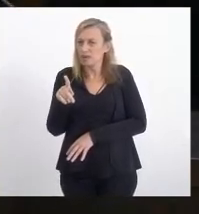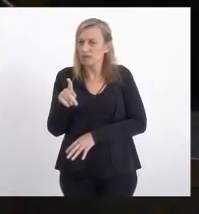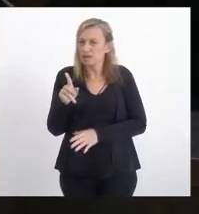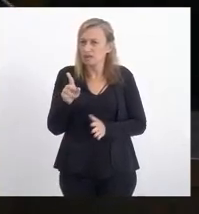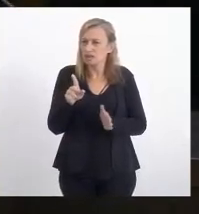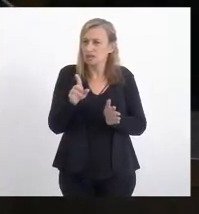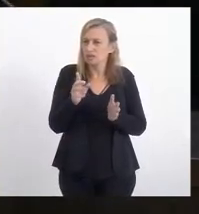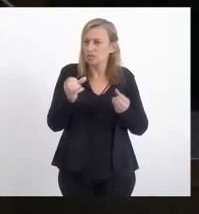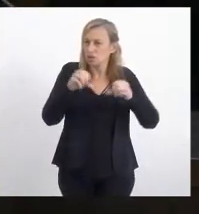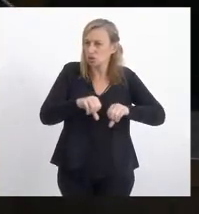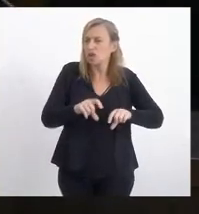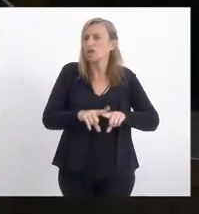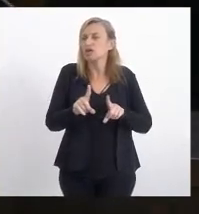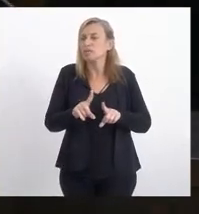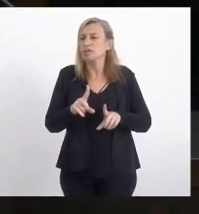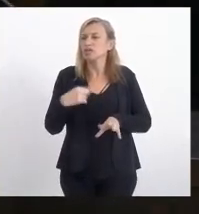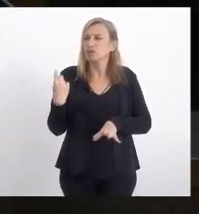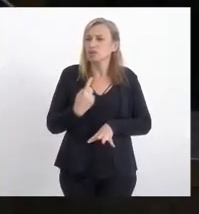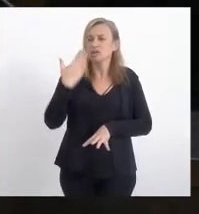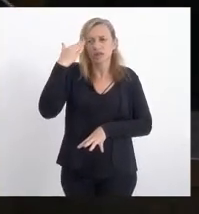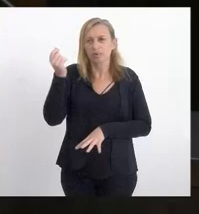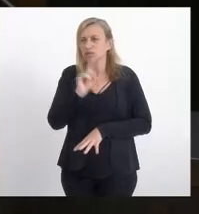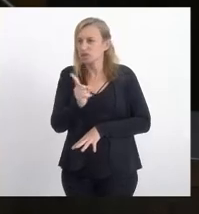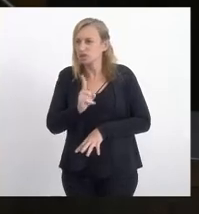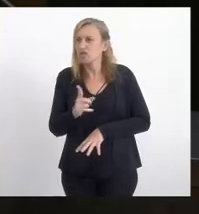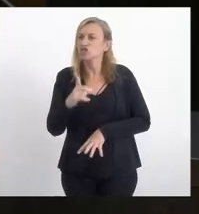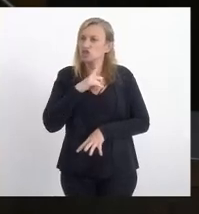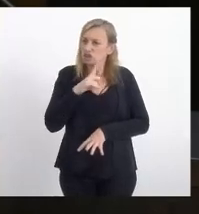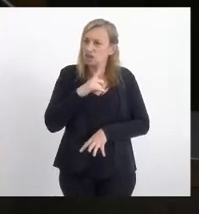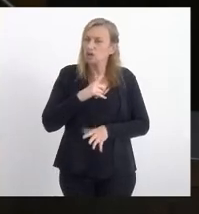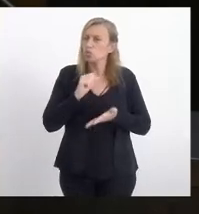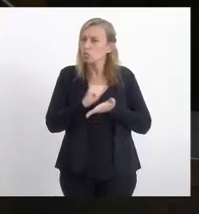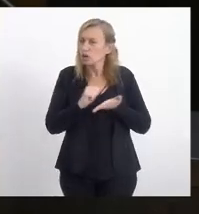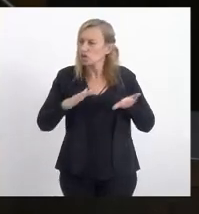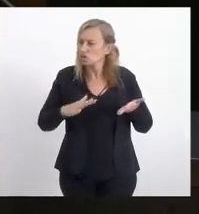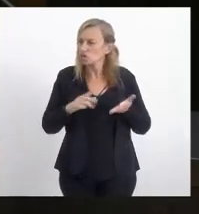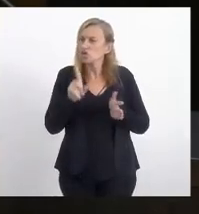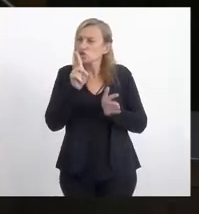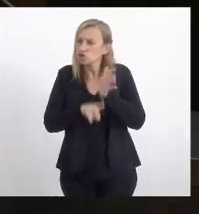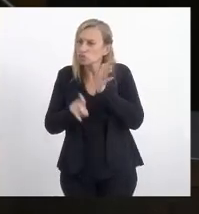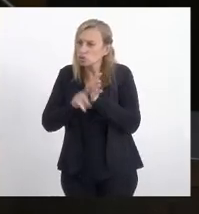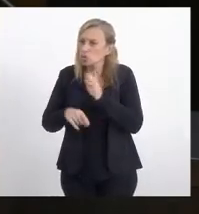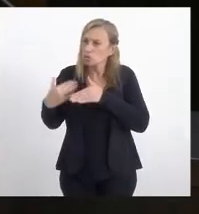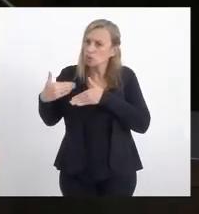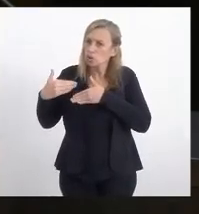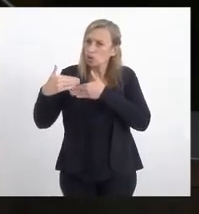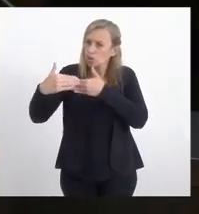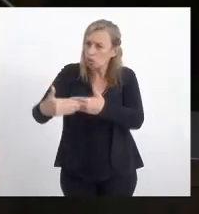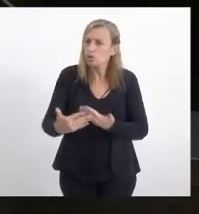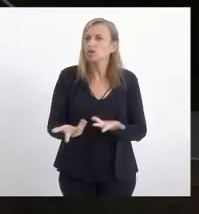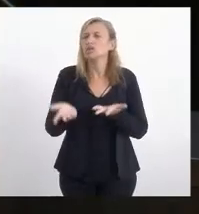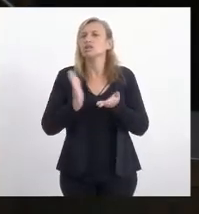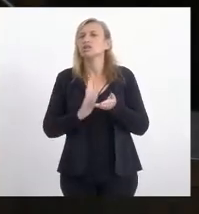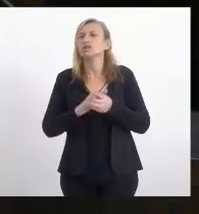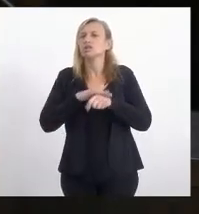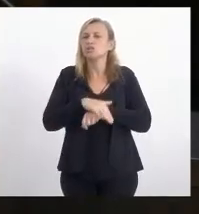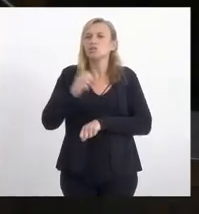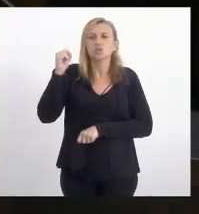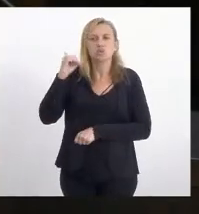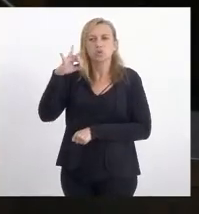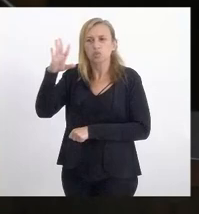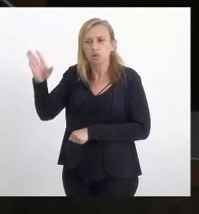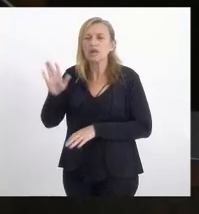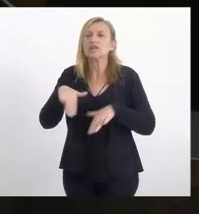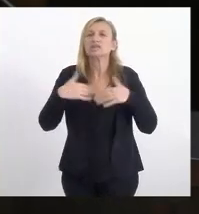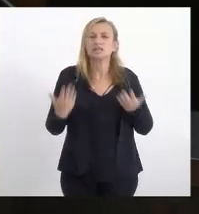defasada mas nós sabemos que não a gente tem um uma as é diminuído ao longo da noite da madrugada